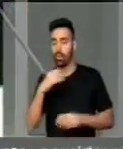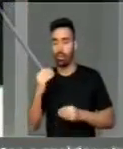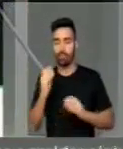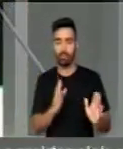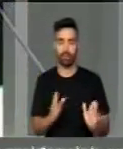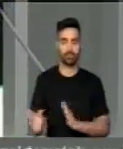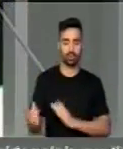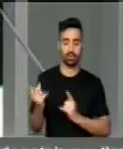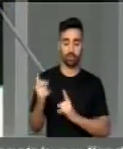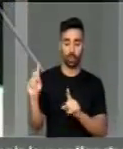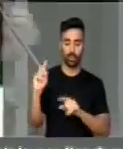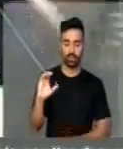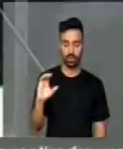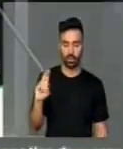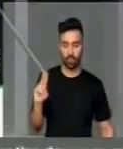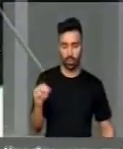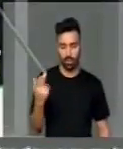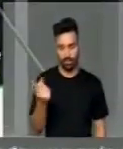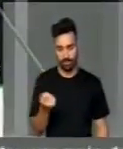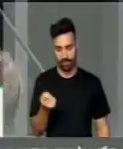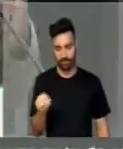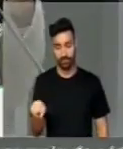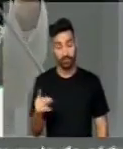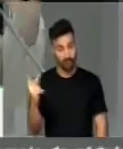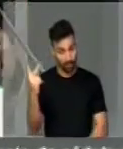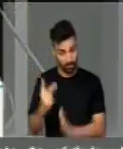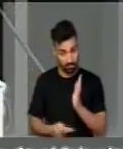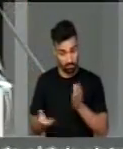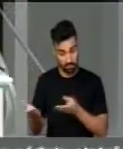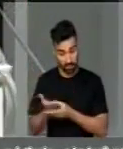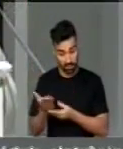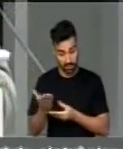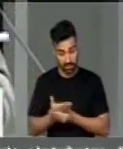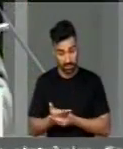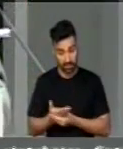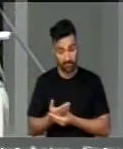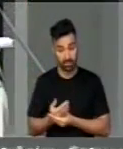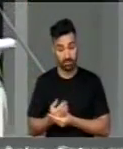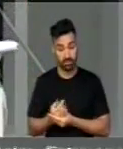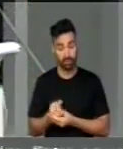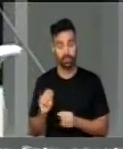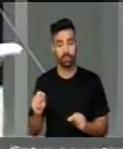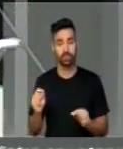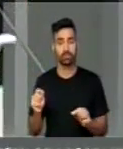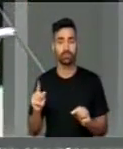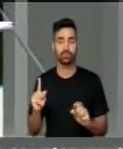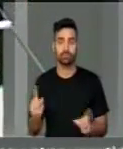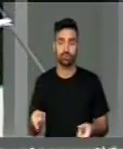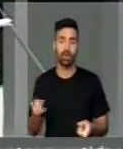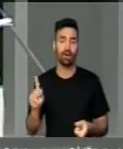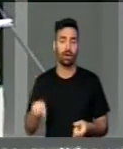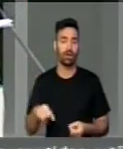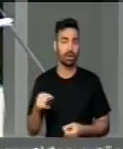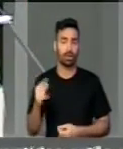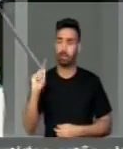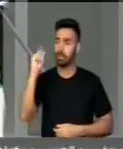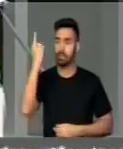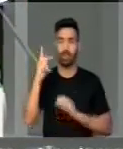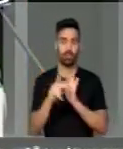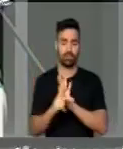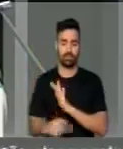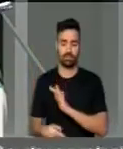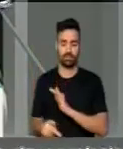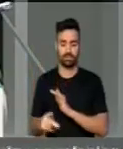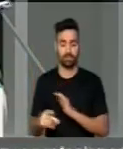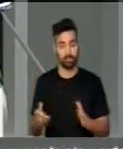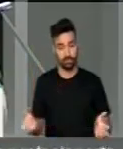processo contra Eduardo Cunha. Processo que, aliás, de novo por falar em Olimpíadas, já é recordista nessa casa,